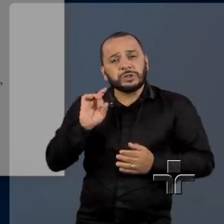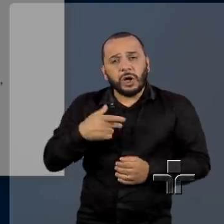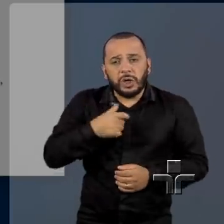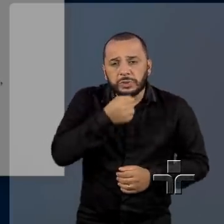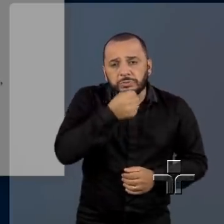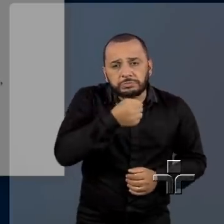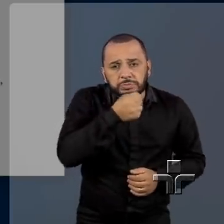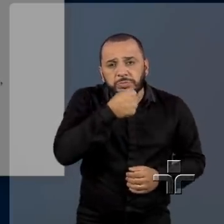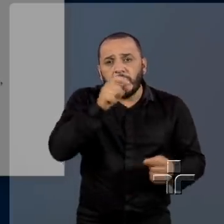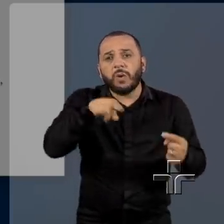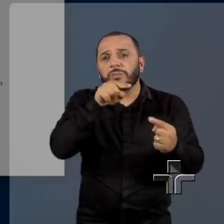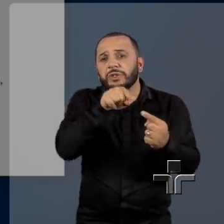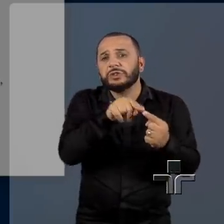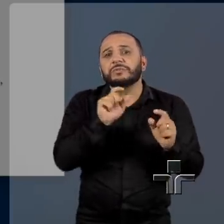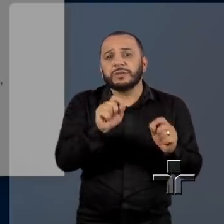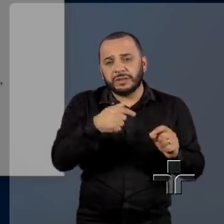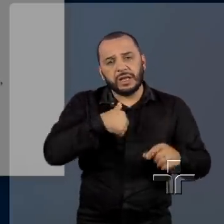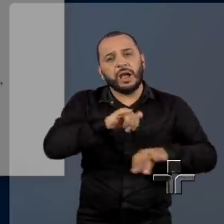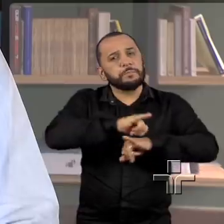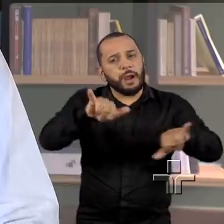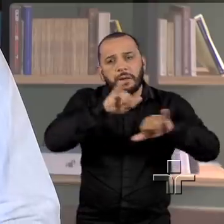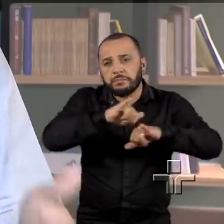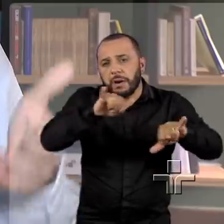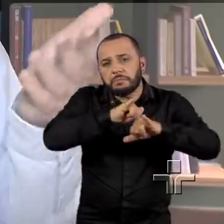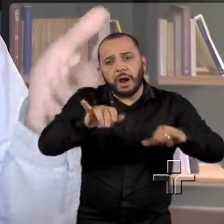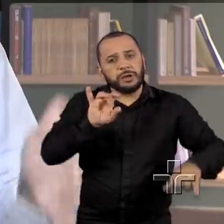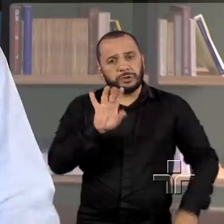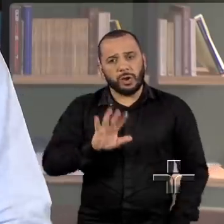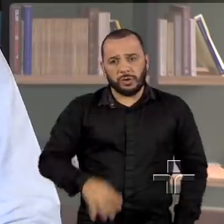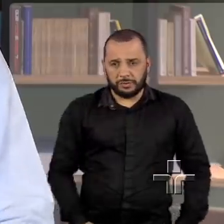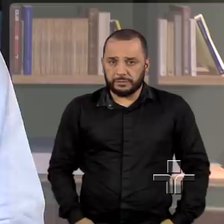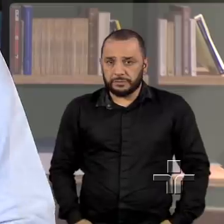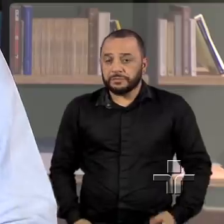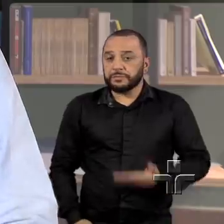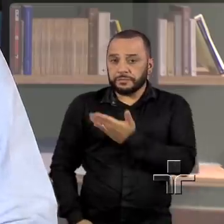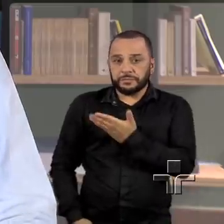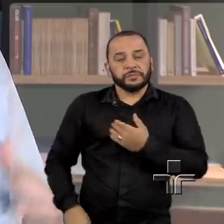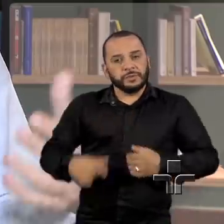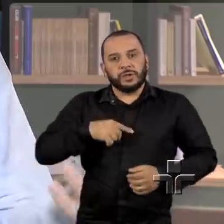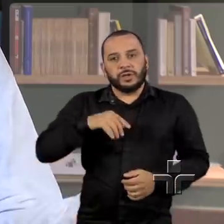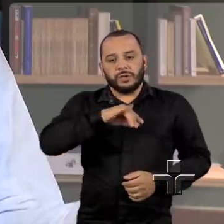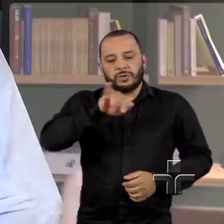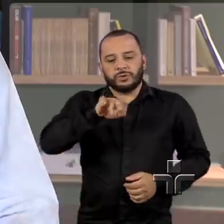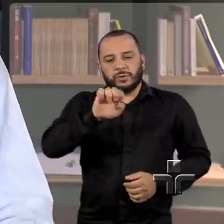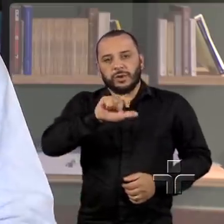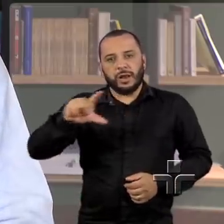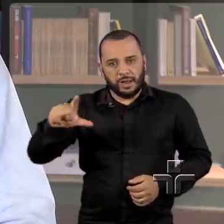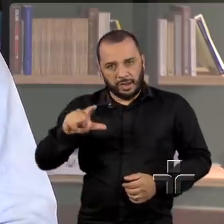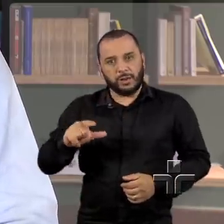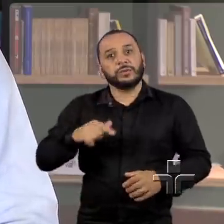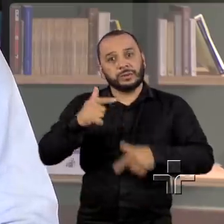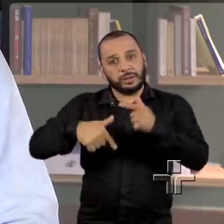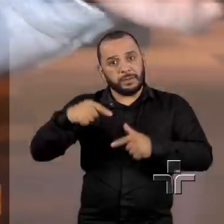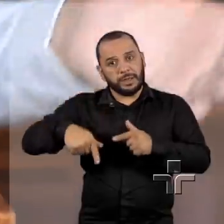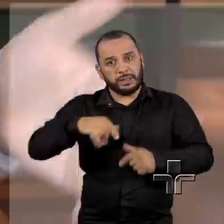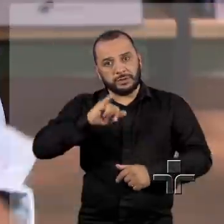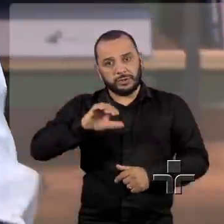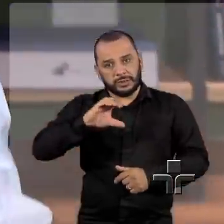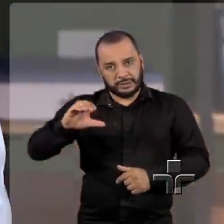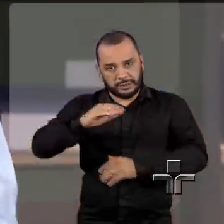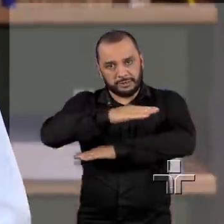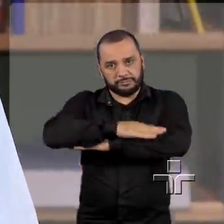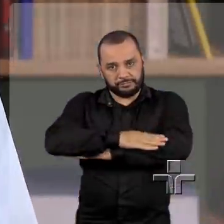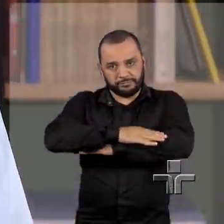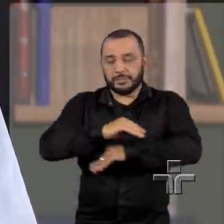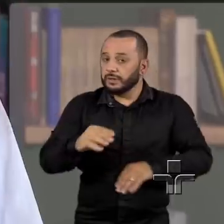com finalidade exclusivamente editorial. O economista Joel Pinheiro da Fonseca, comentarista do Jornal da Cultura, fala que